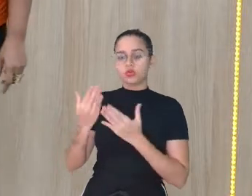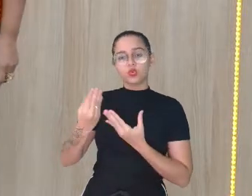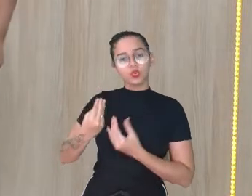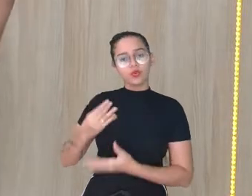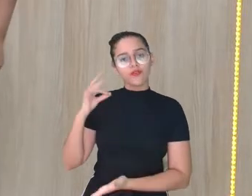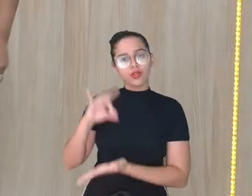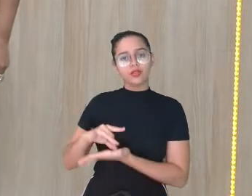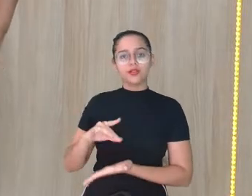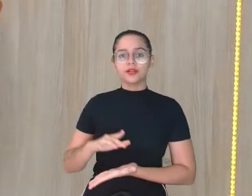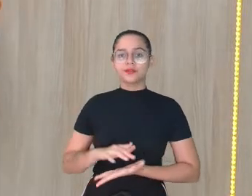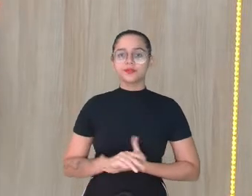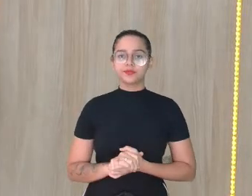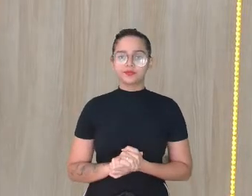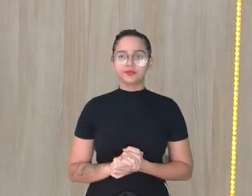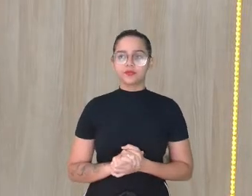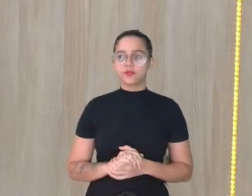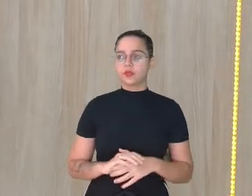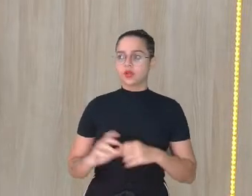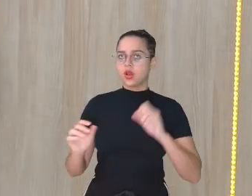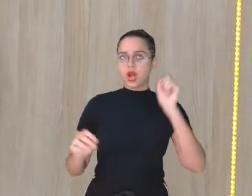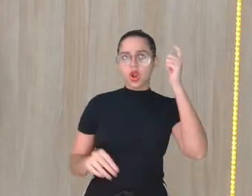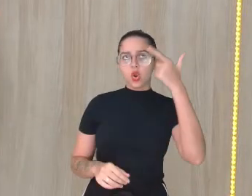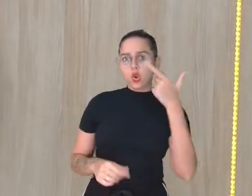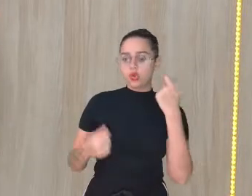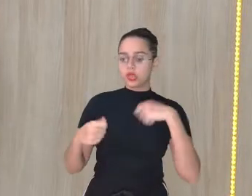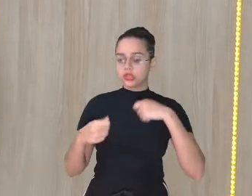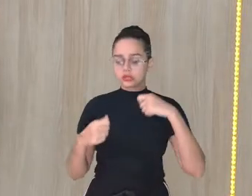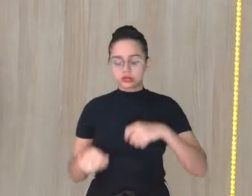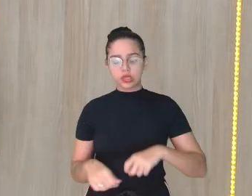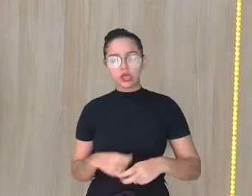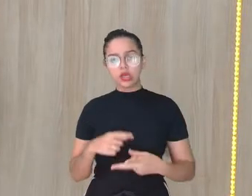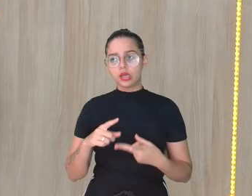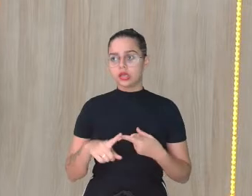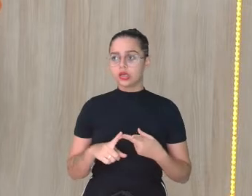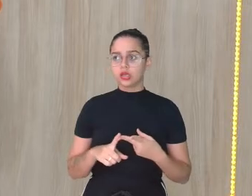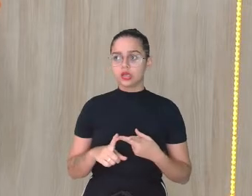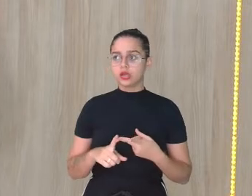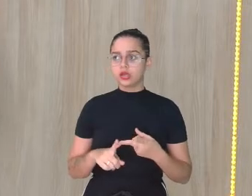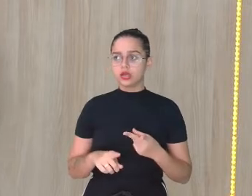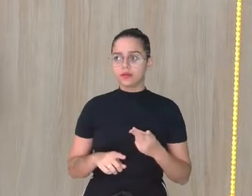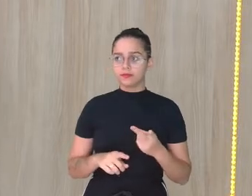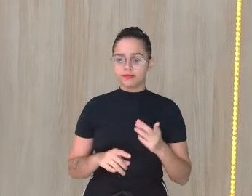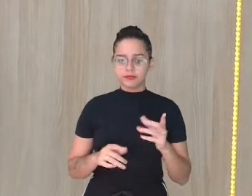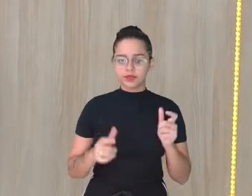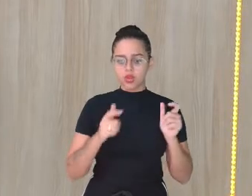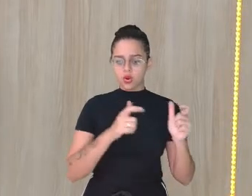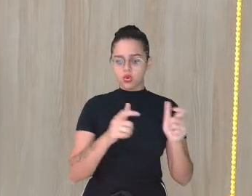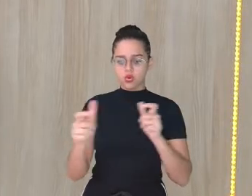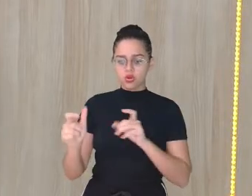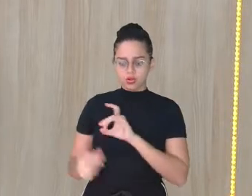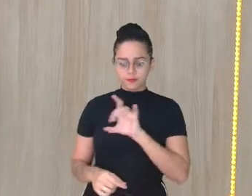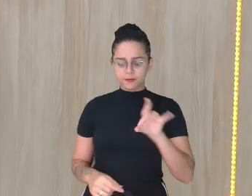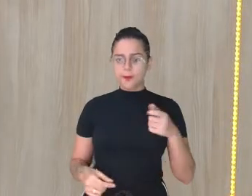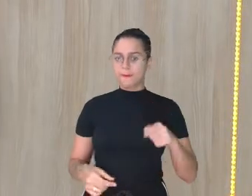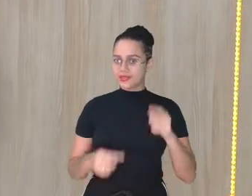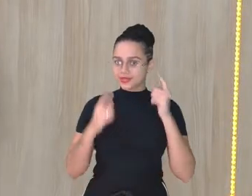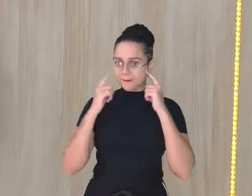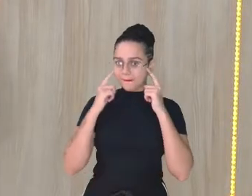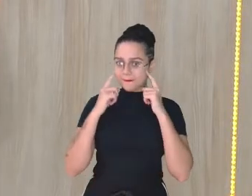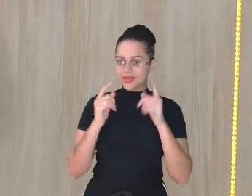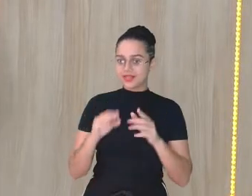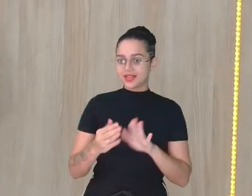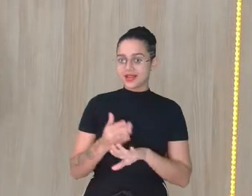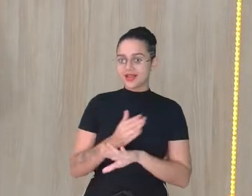habitat. Com a luz necessária, não é? A luz em cada ambiente tem que ser